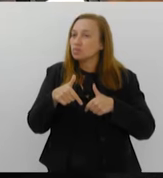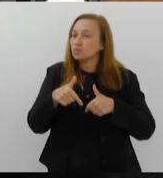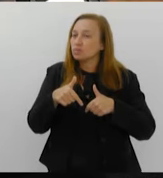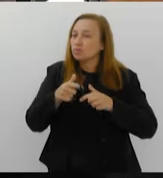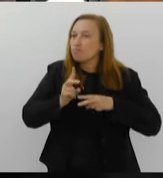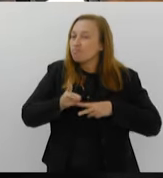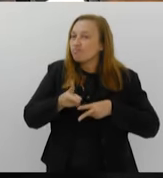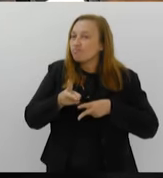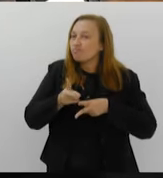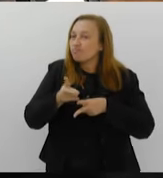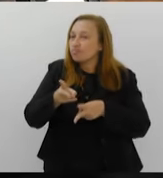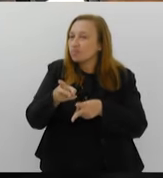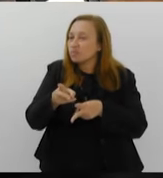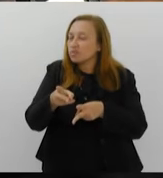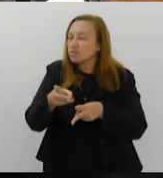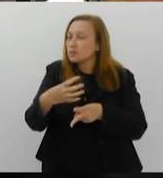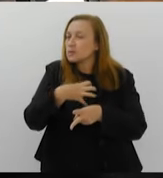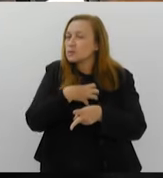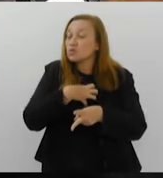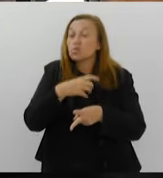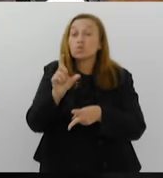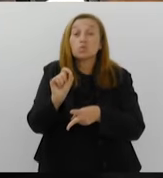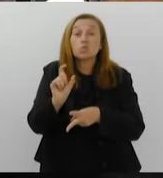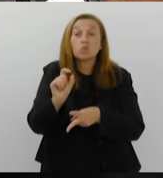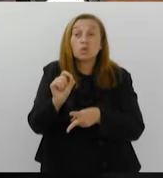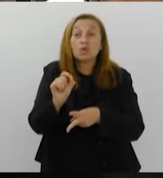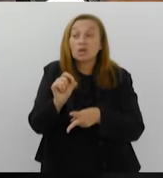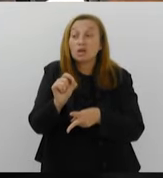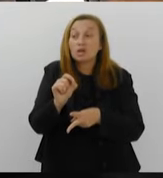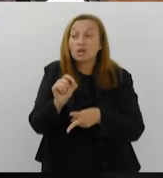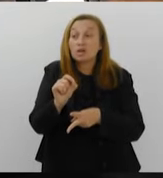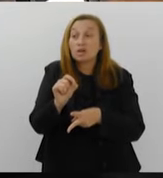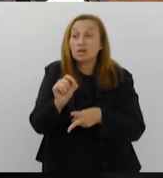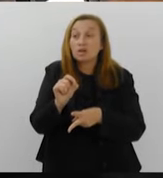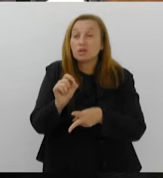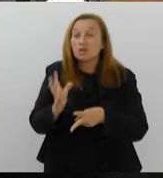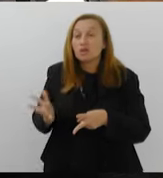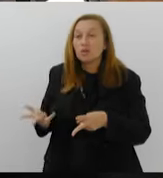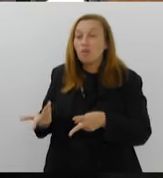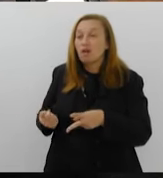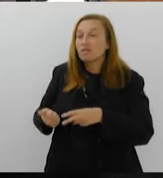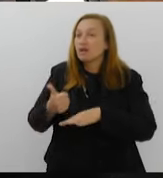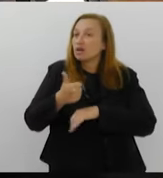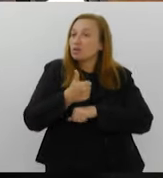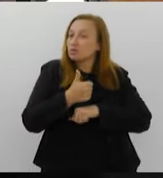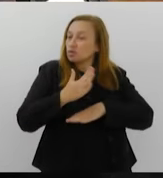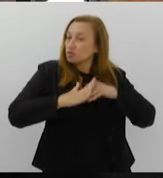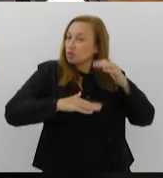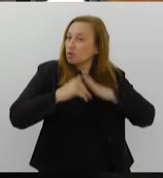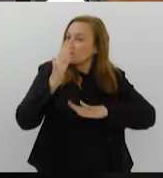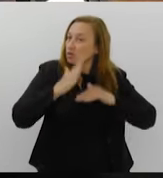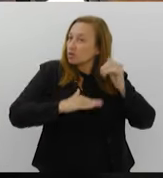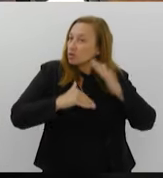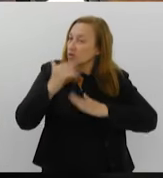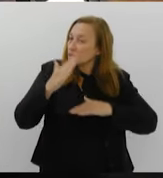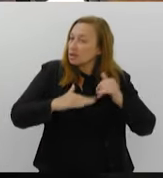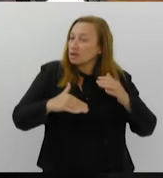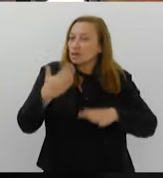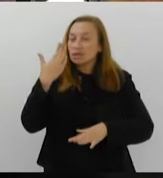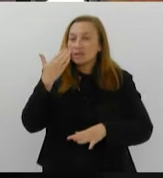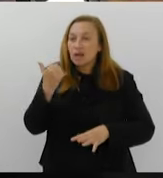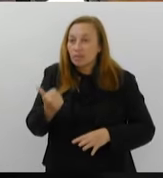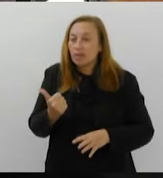constante, permanente, no sentido de qualificar esses profissionais para lidar com